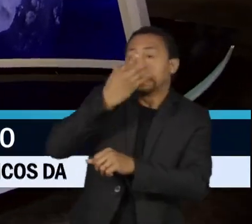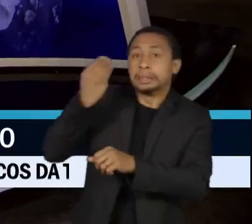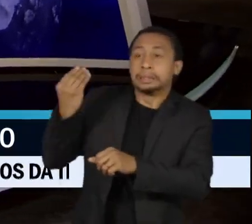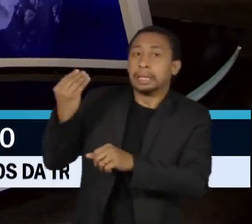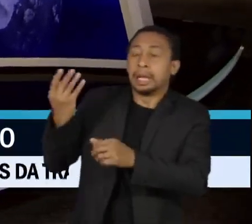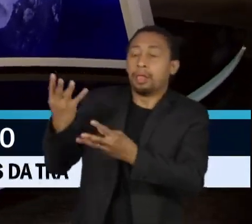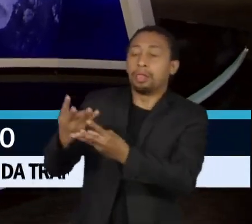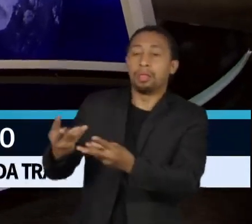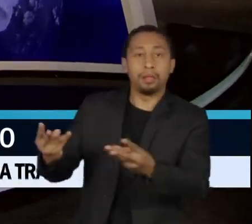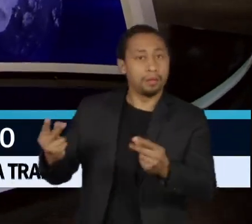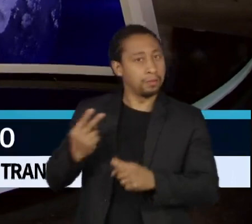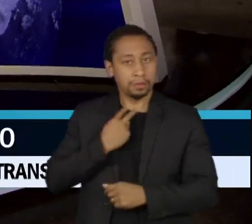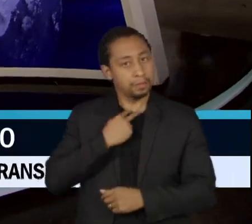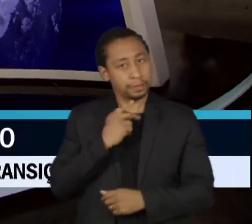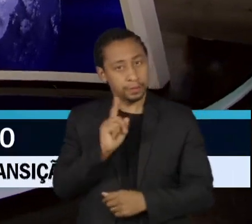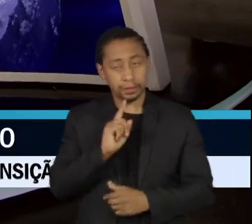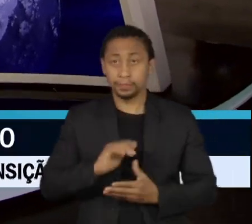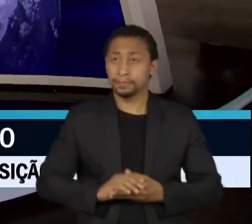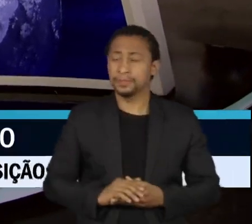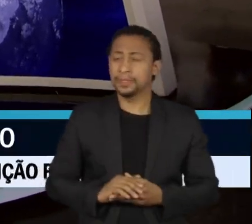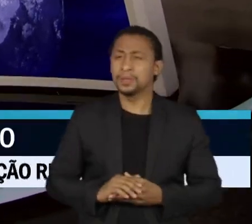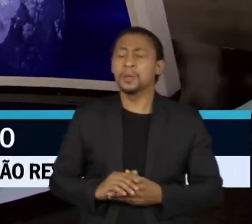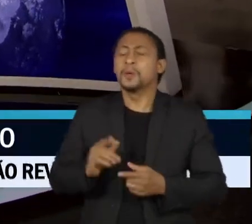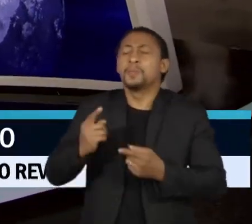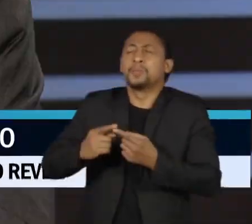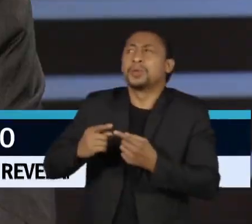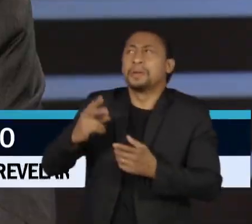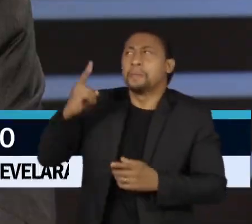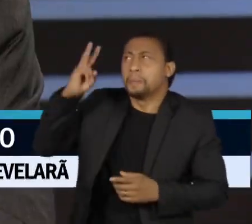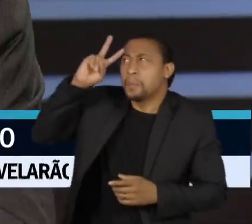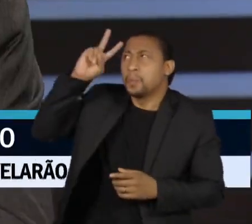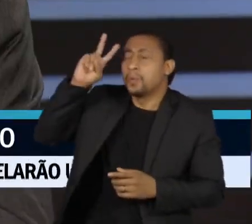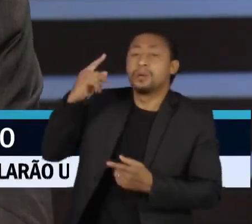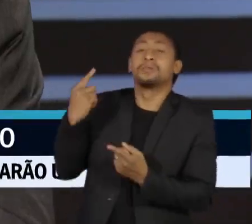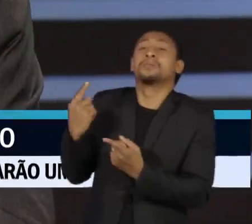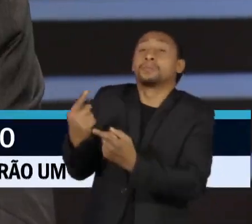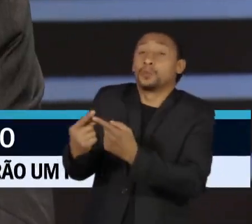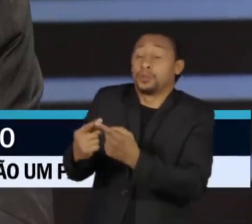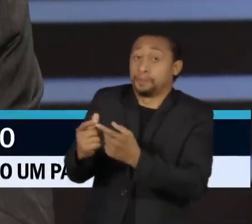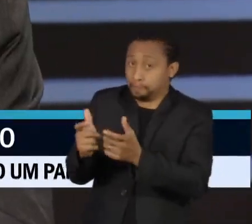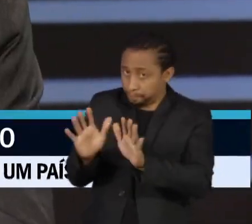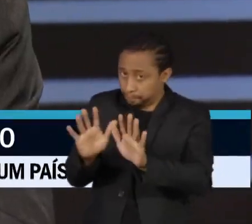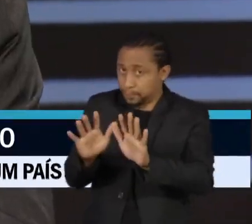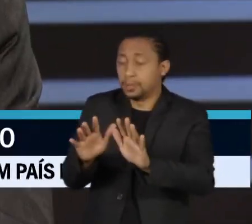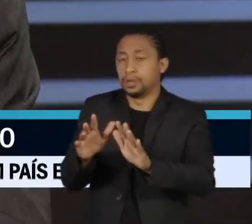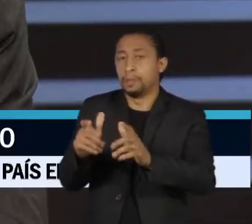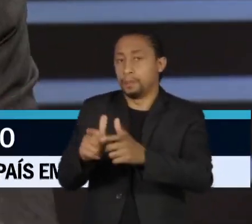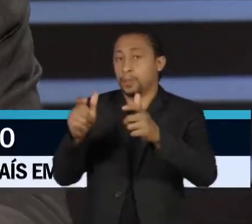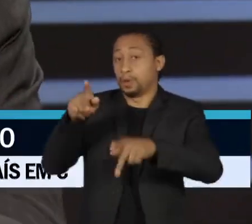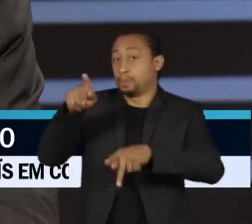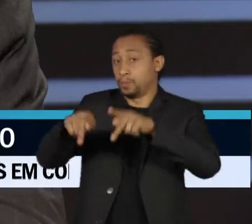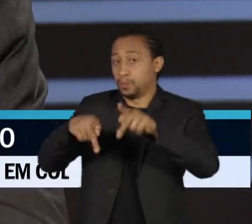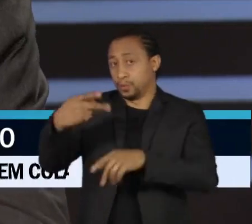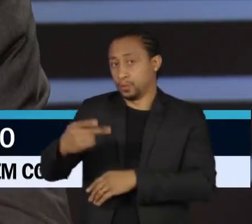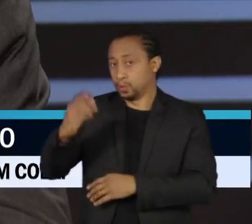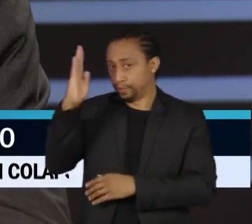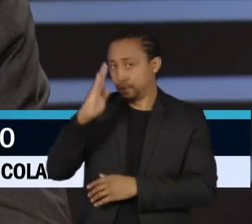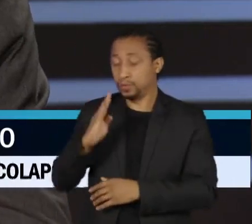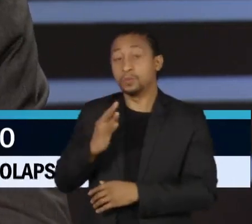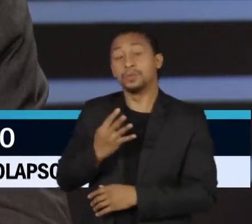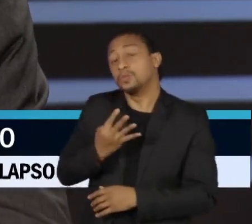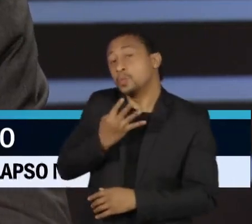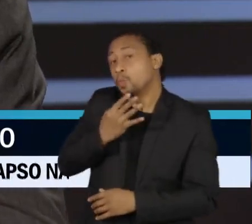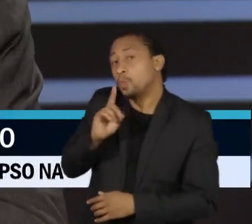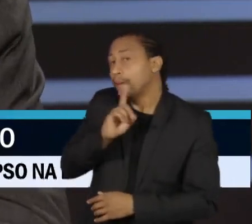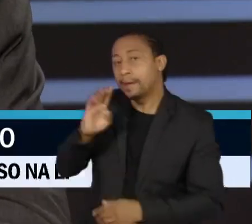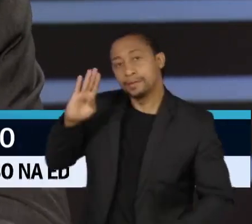quê? Por que precisa ser memória? Porque a maioria dos habitantes do Brasil de hoje não viveu a ditadura